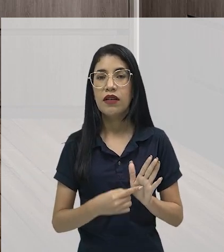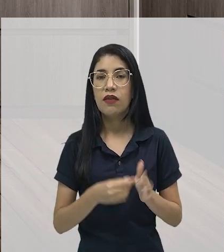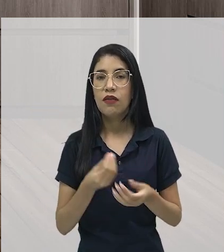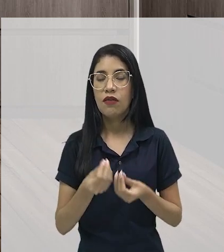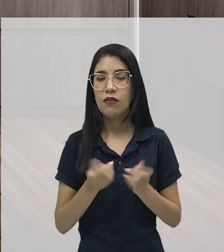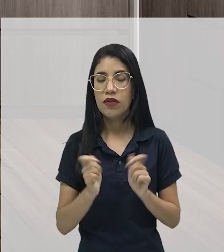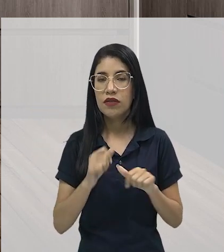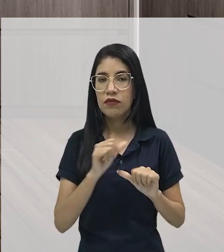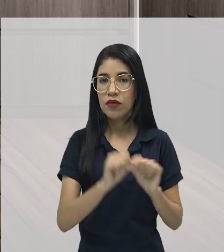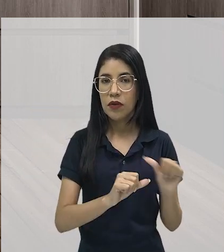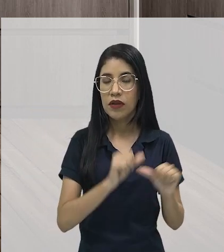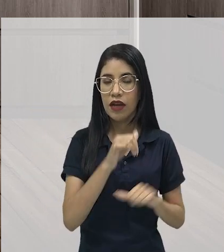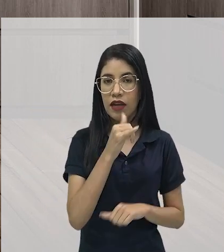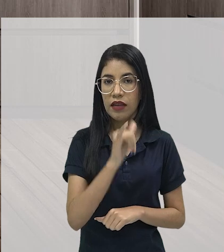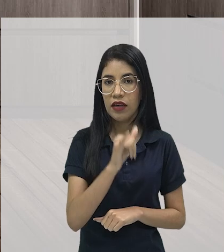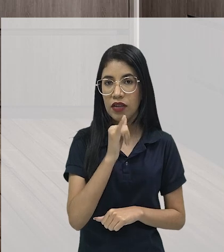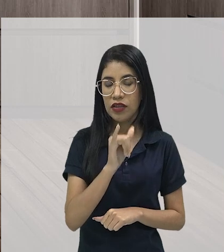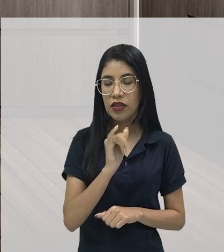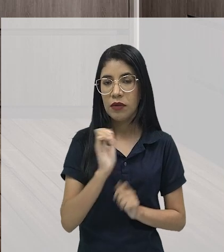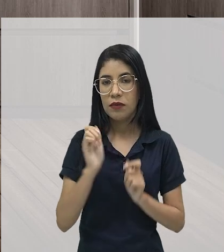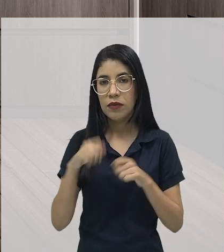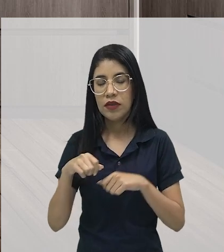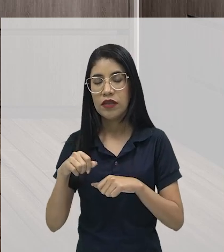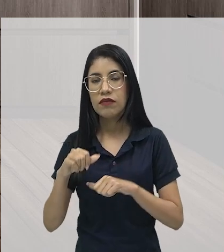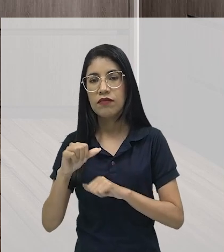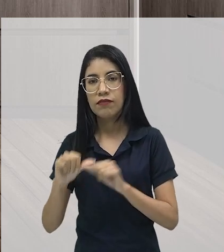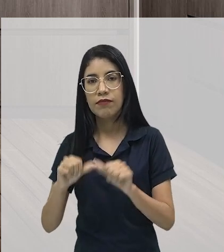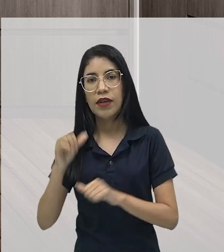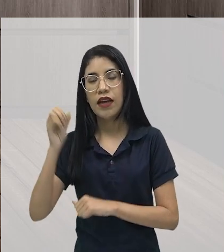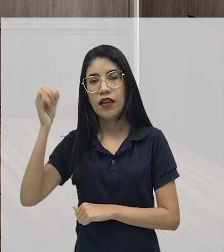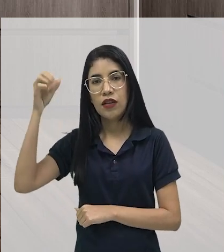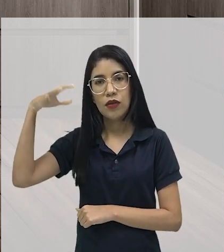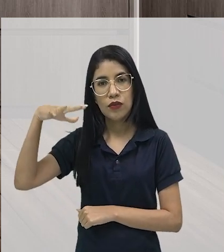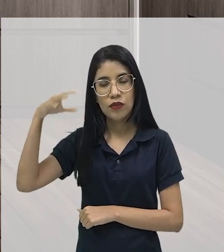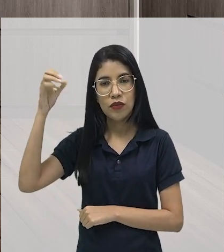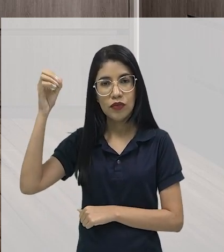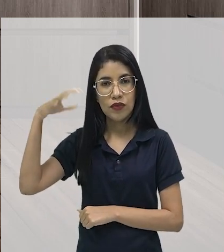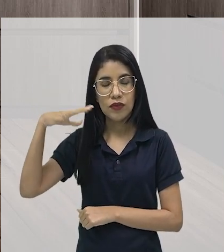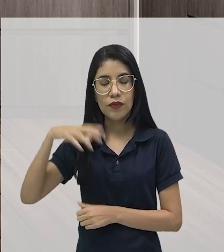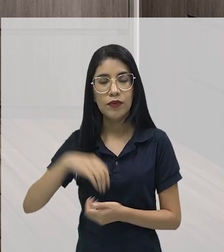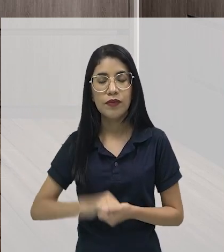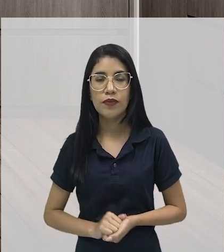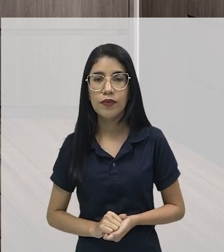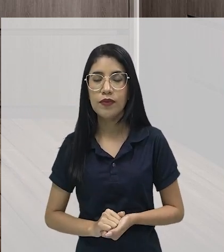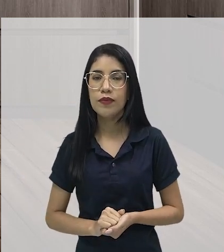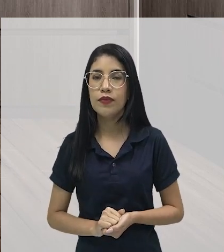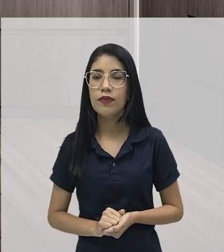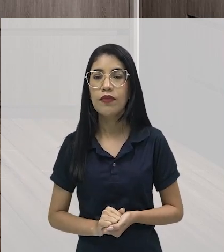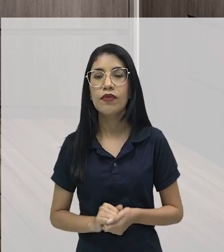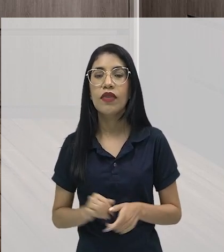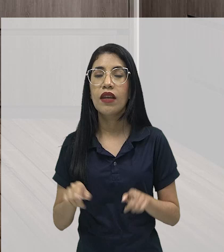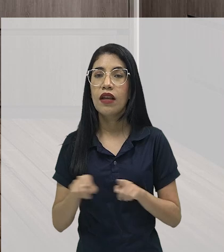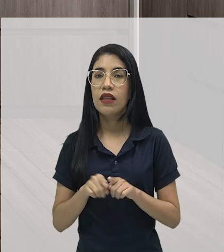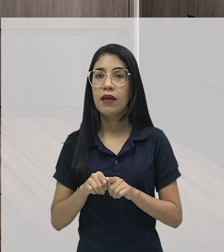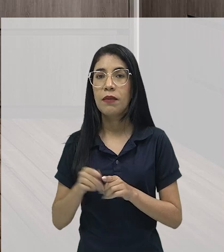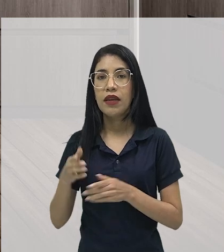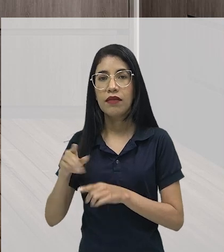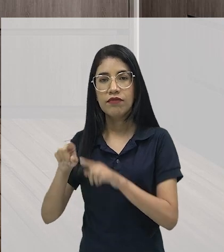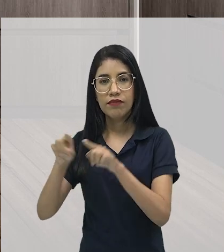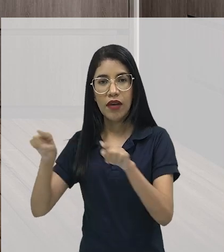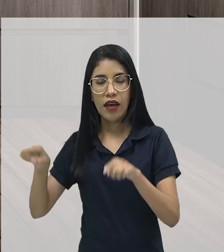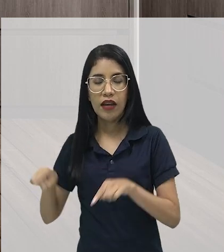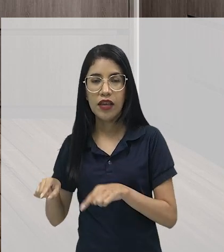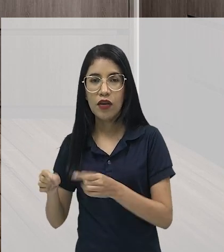energia elétrica em energia luminosa, certo? E também temos aqui, o